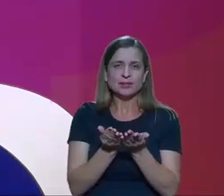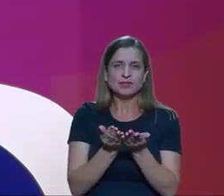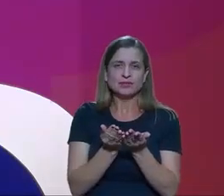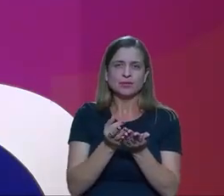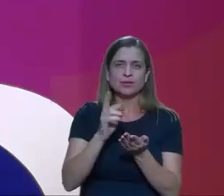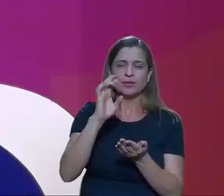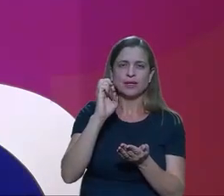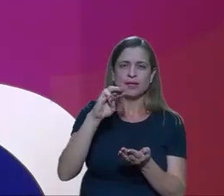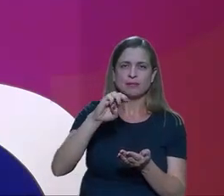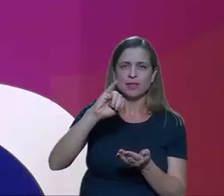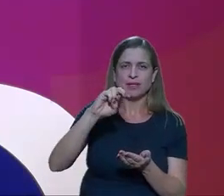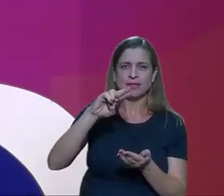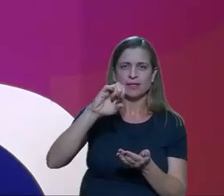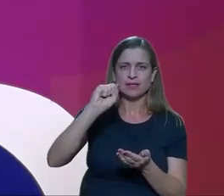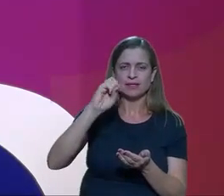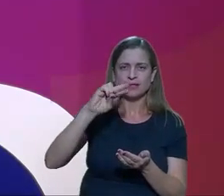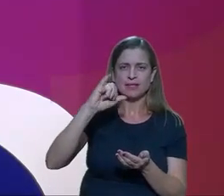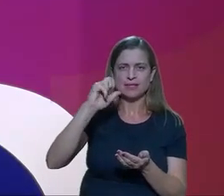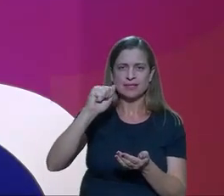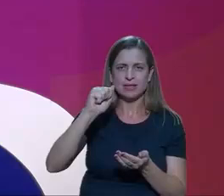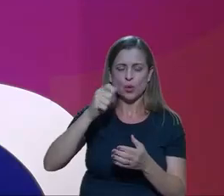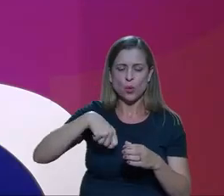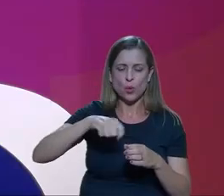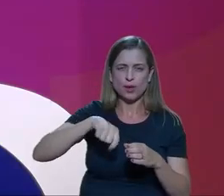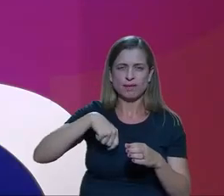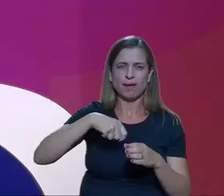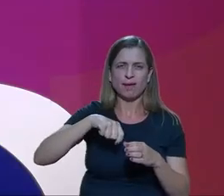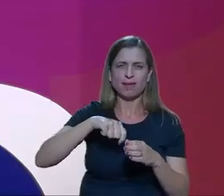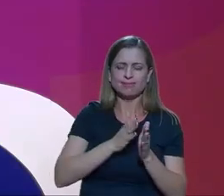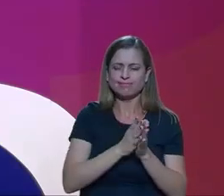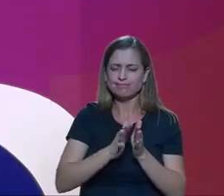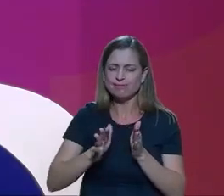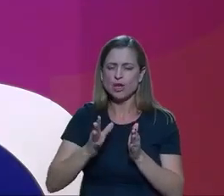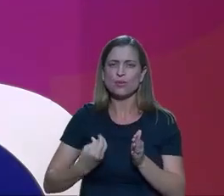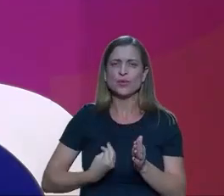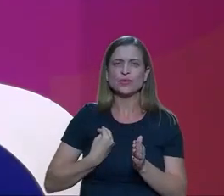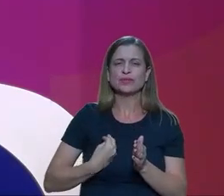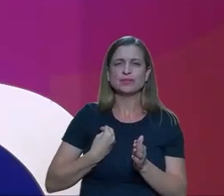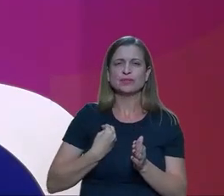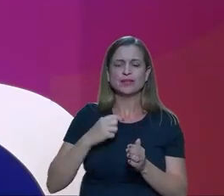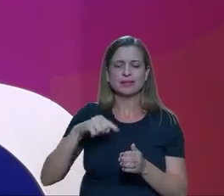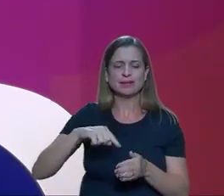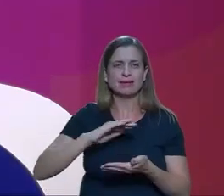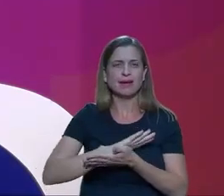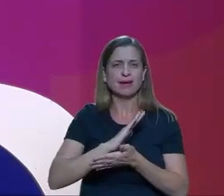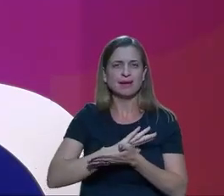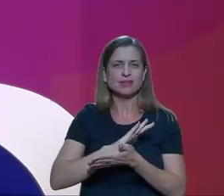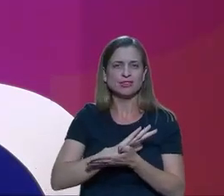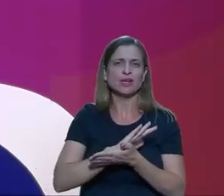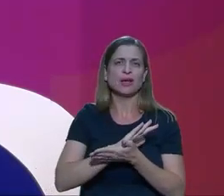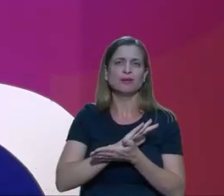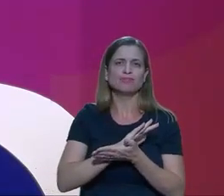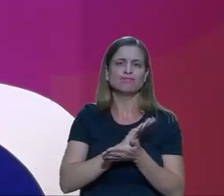Reminiscências Culinárias, Tempos Idos e Vividos. Araxá,